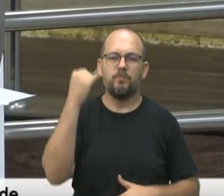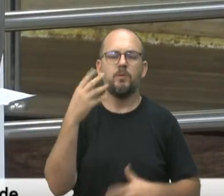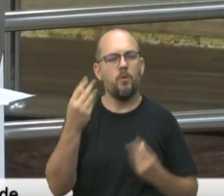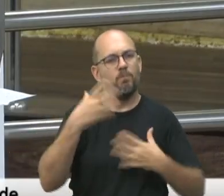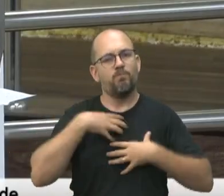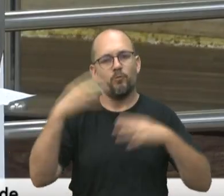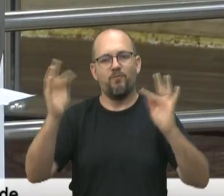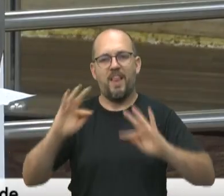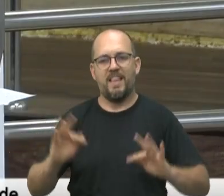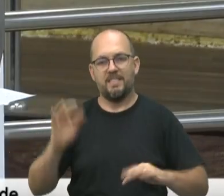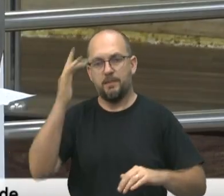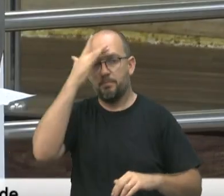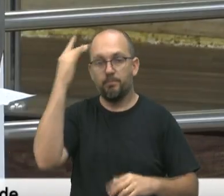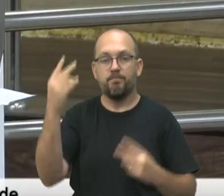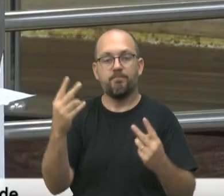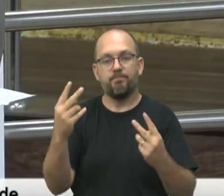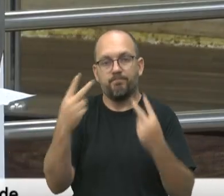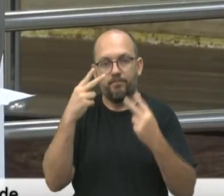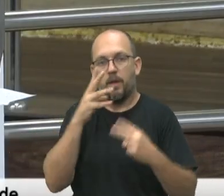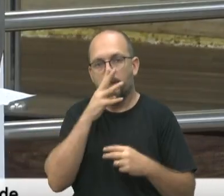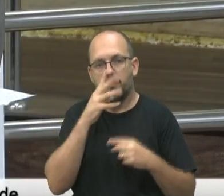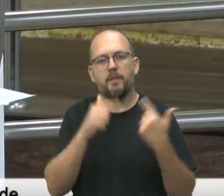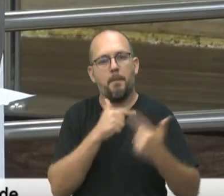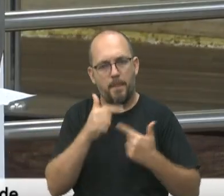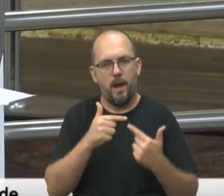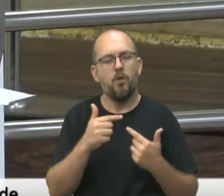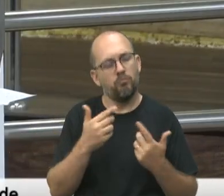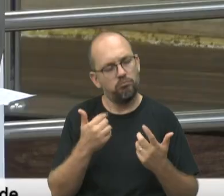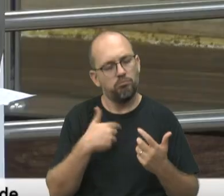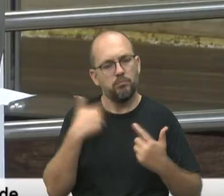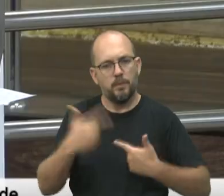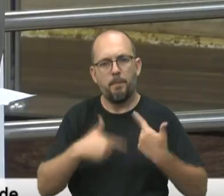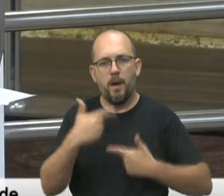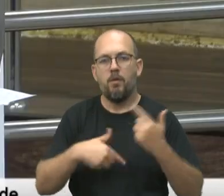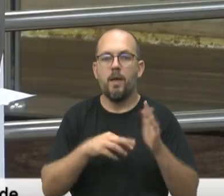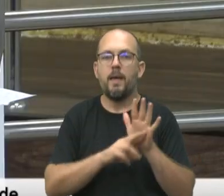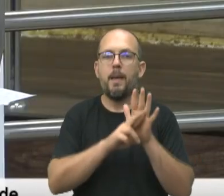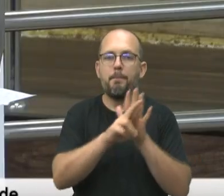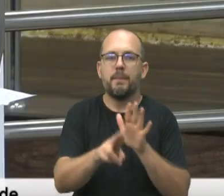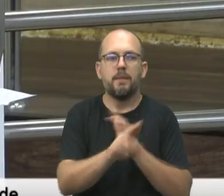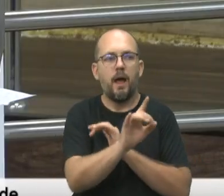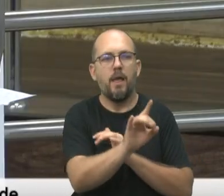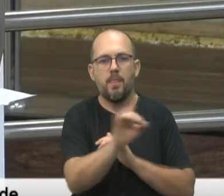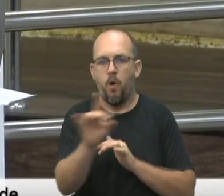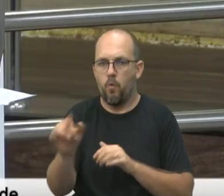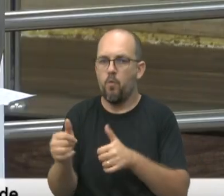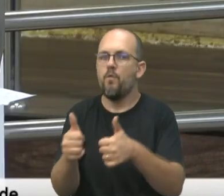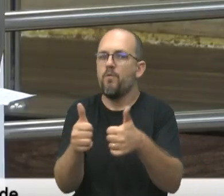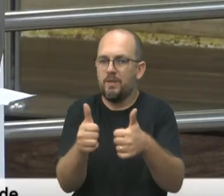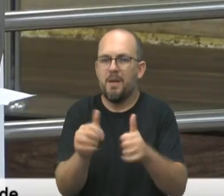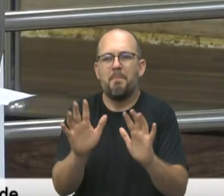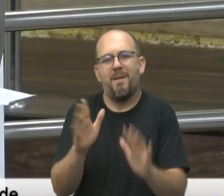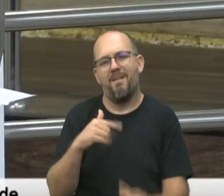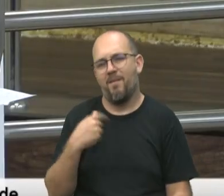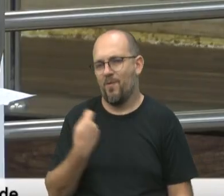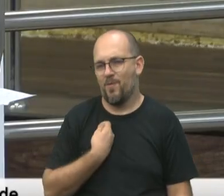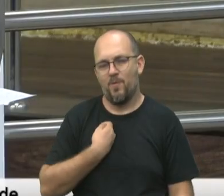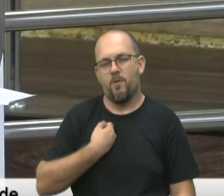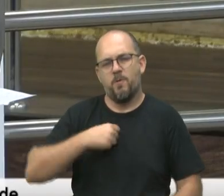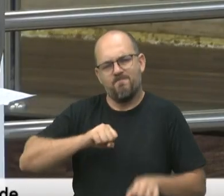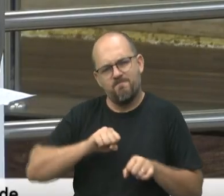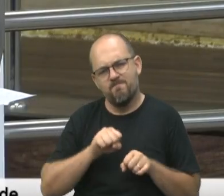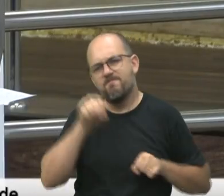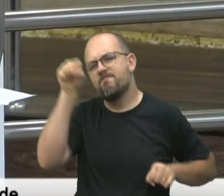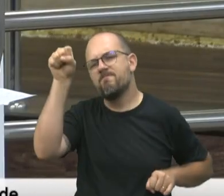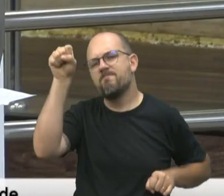com as pessoas que admiram o nosso trabalho, a gente trabalha muito para representar bem a cada um de vocês. Agora, eu não sou um super-herói, e eu